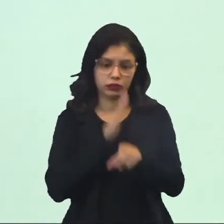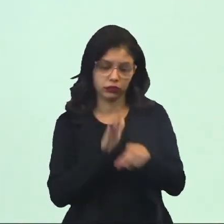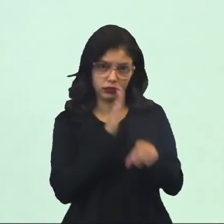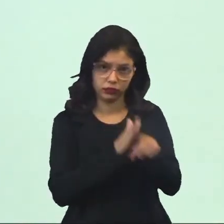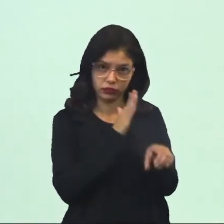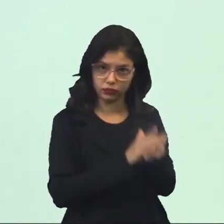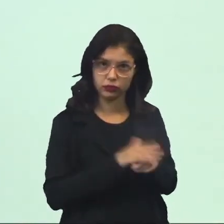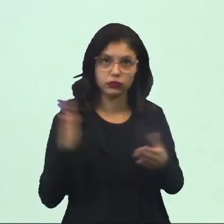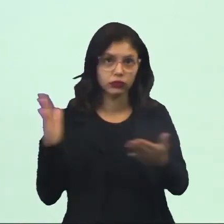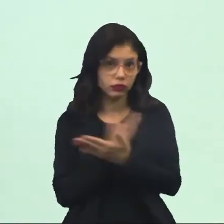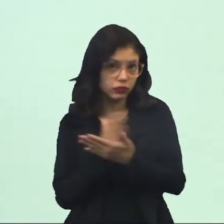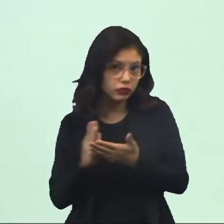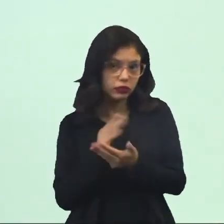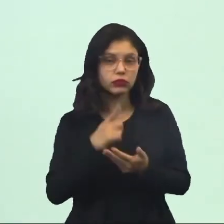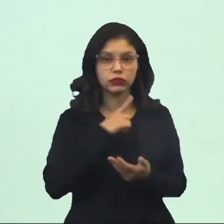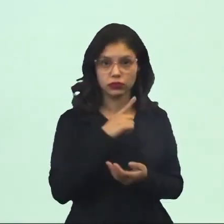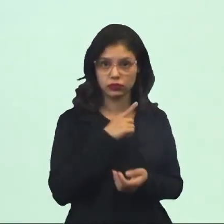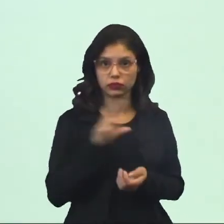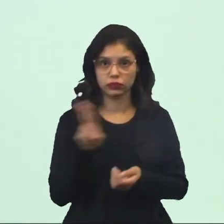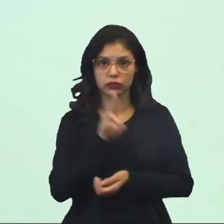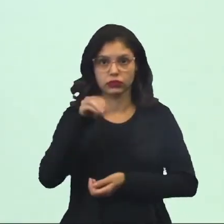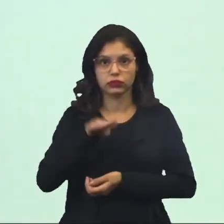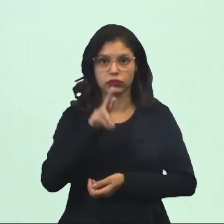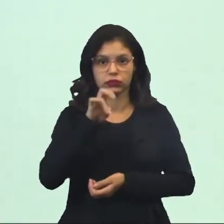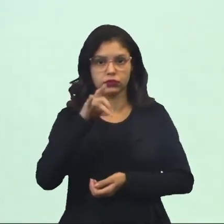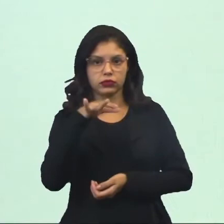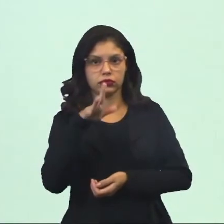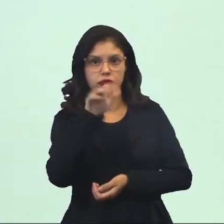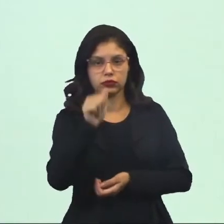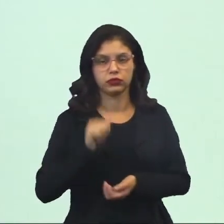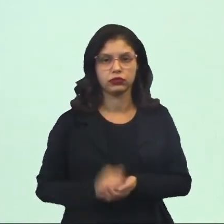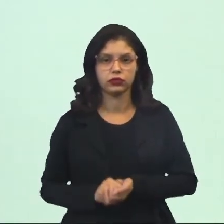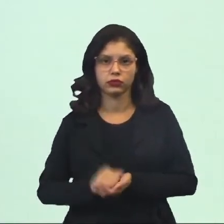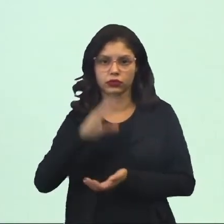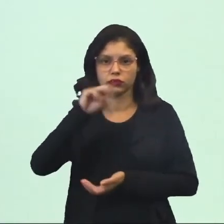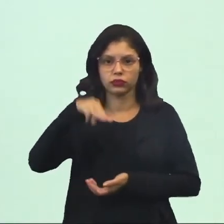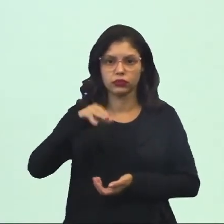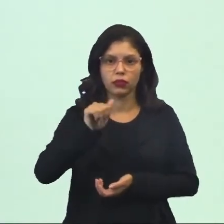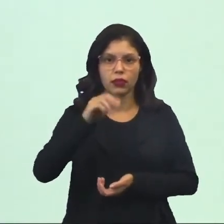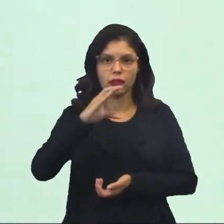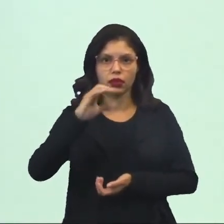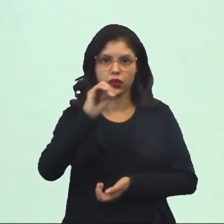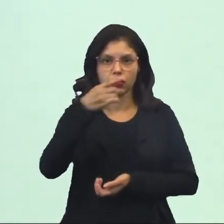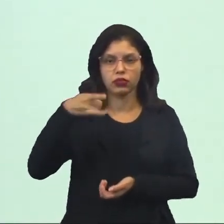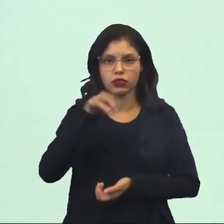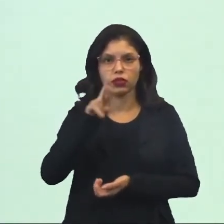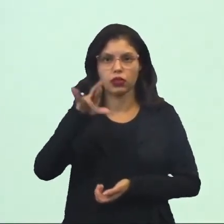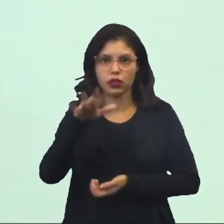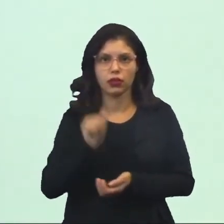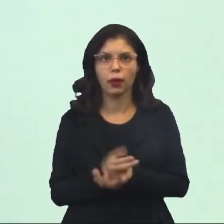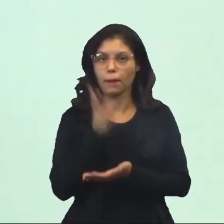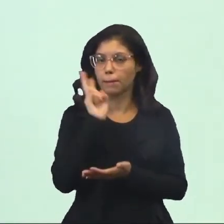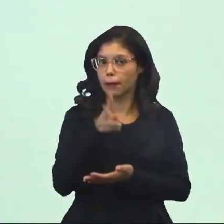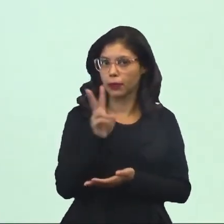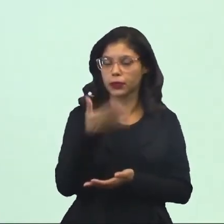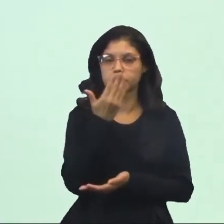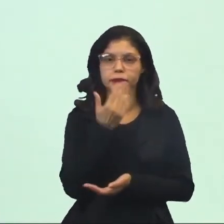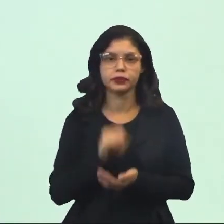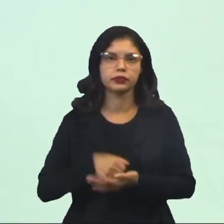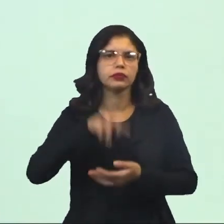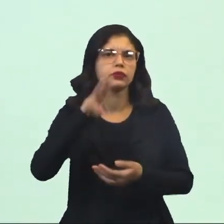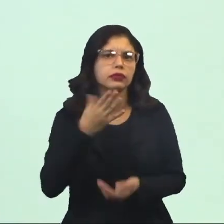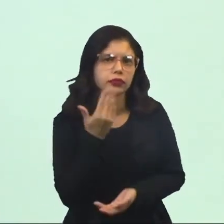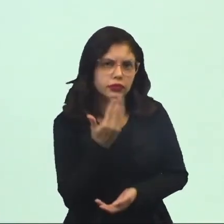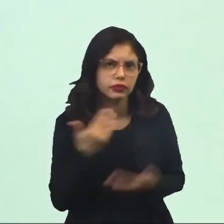mandioca? Alguns costumam chamar de macaxeira, conhecem por macaxeira, é uma nomenclatura diferente, mas estamos falando do mesmo alimento. Quem aí em